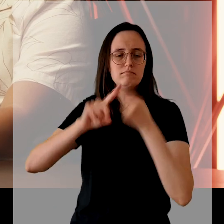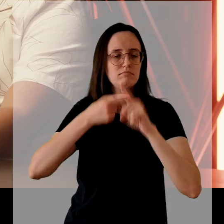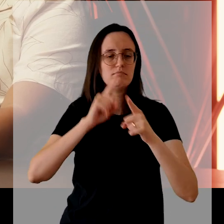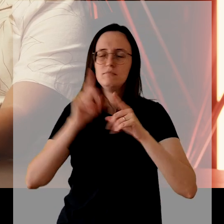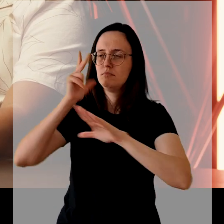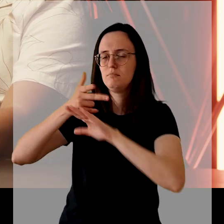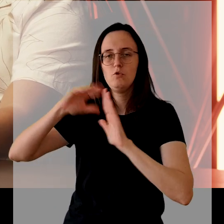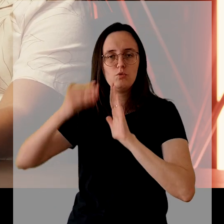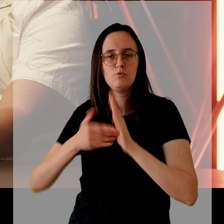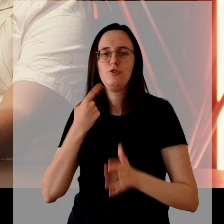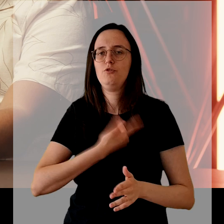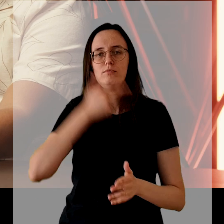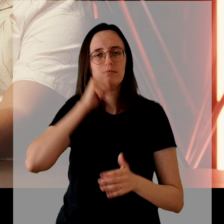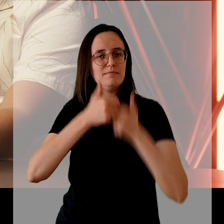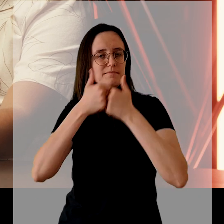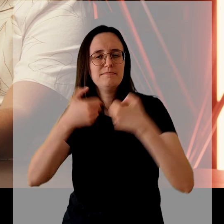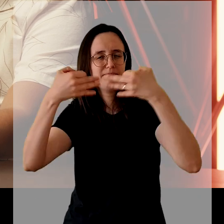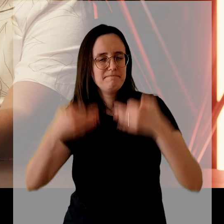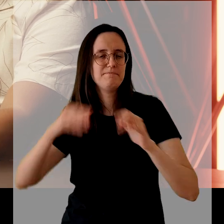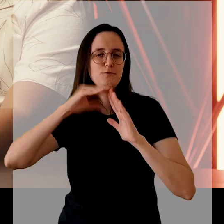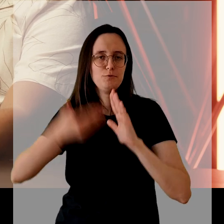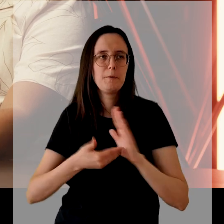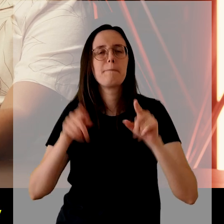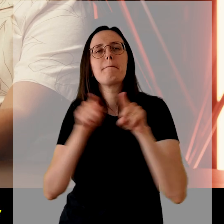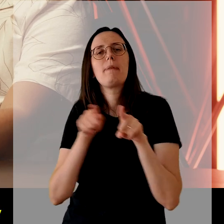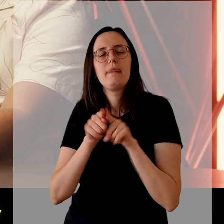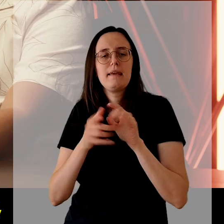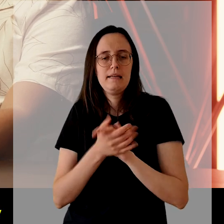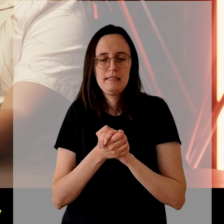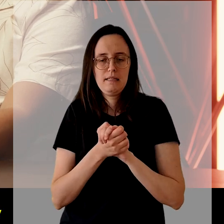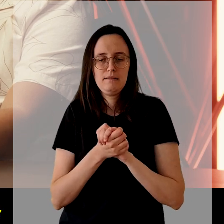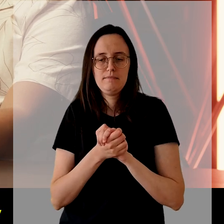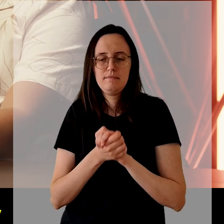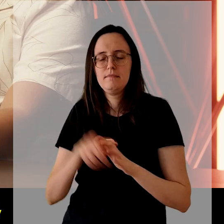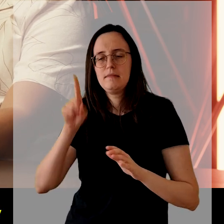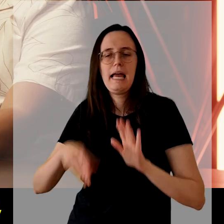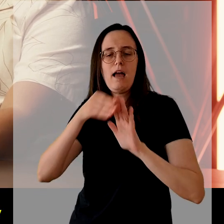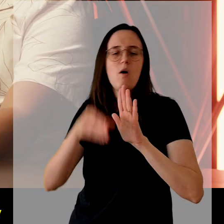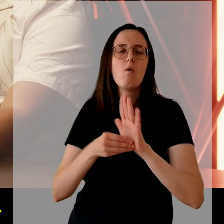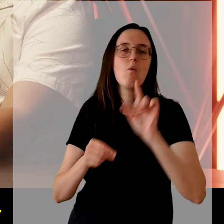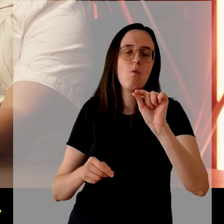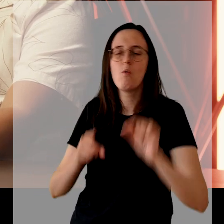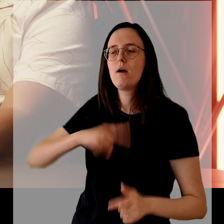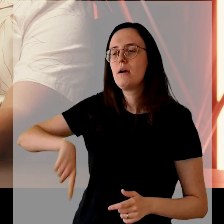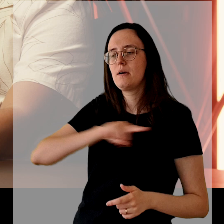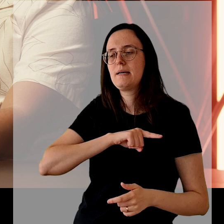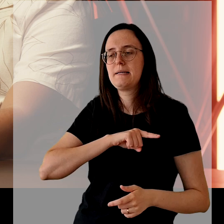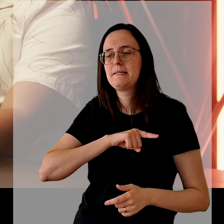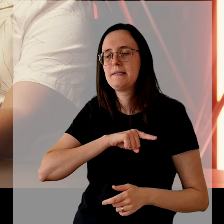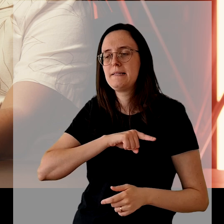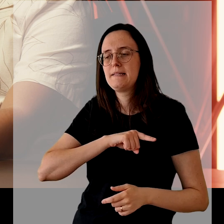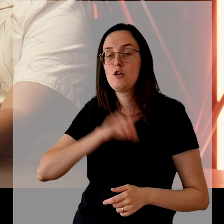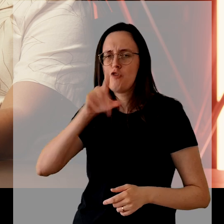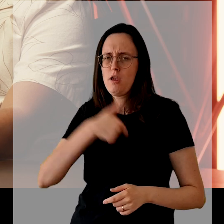com a produção e a gente conseguiu cumprir tudo. E é um conteúdo que a gente